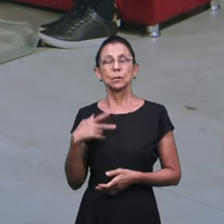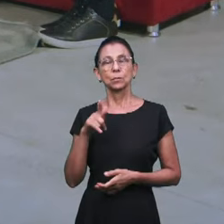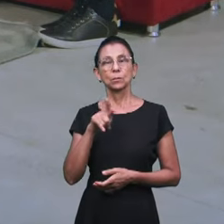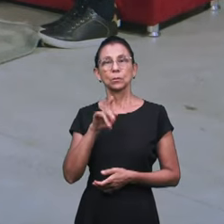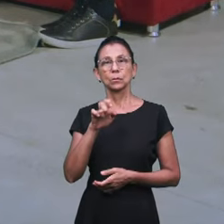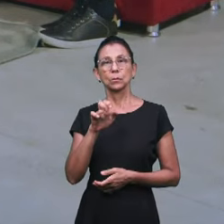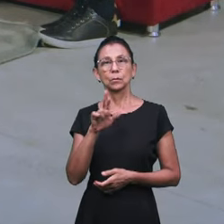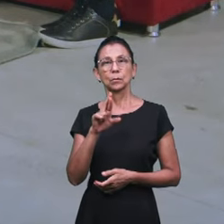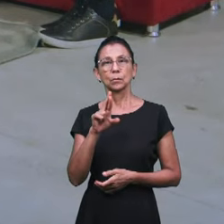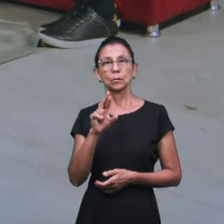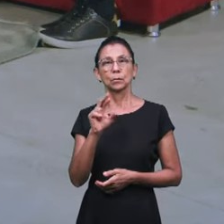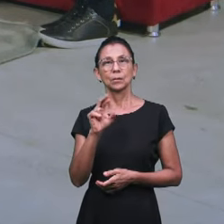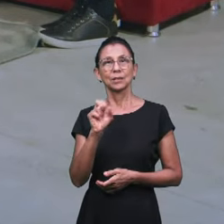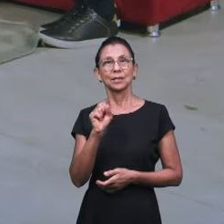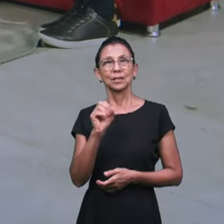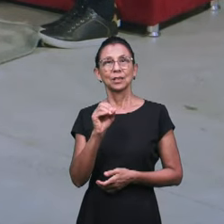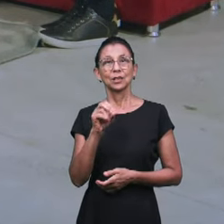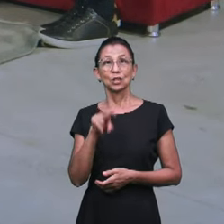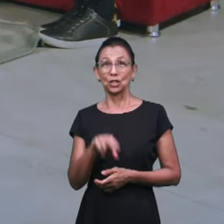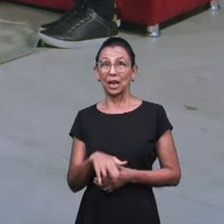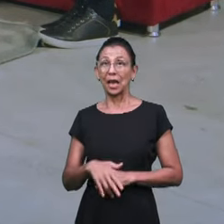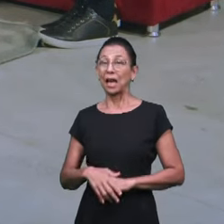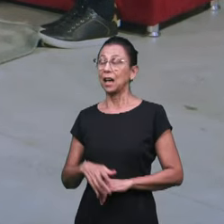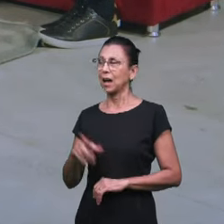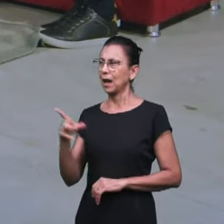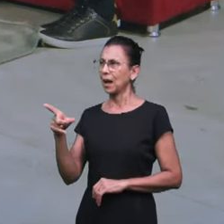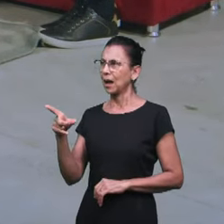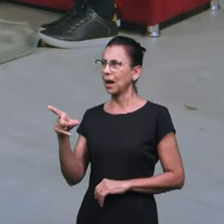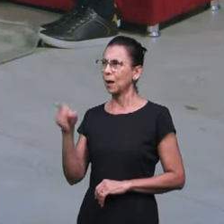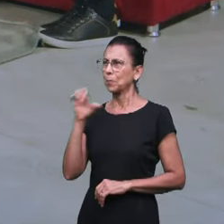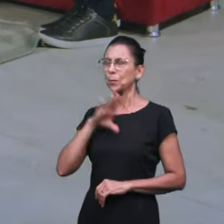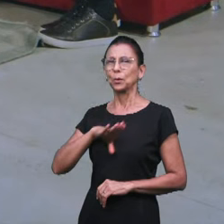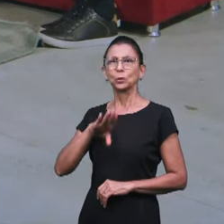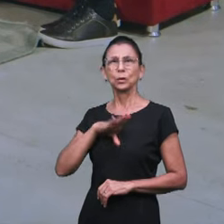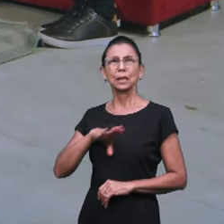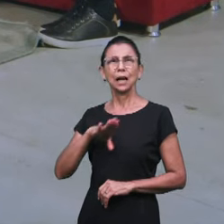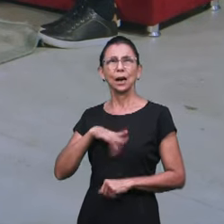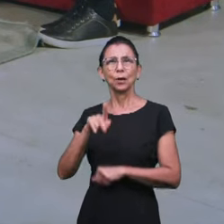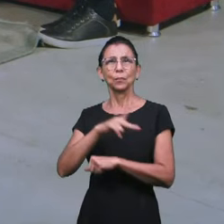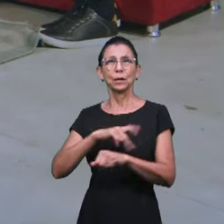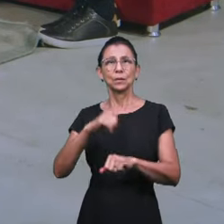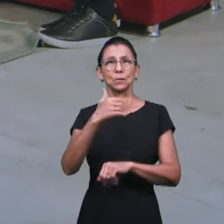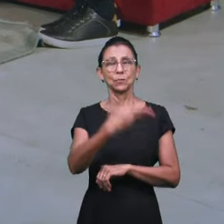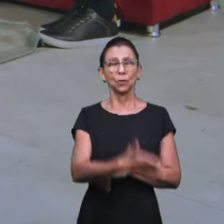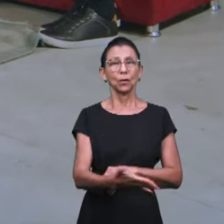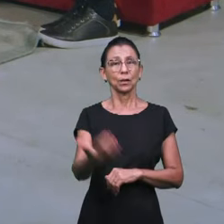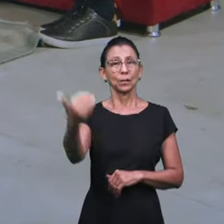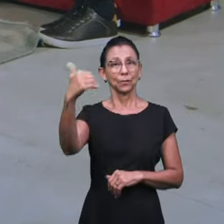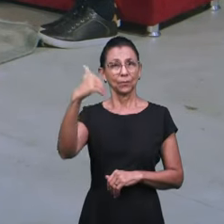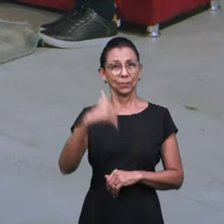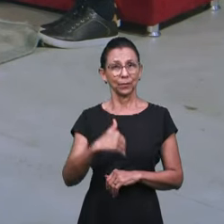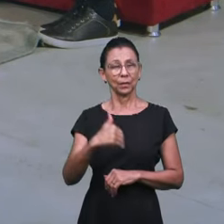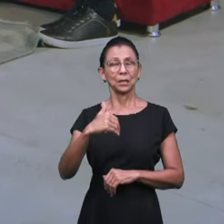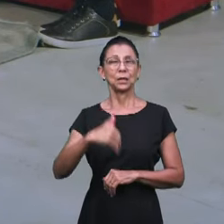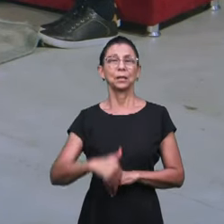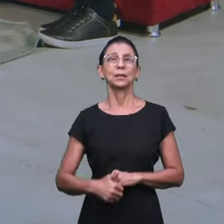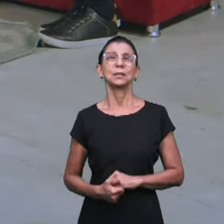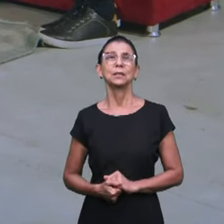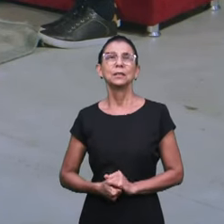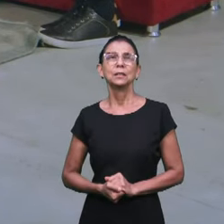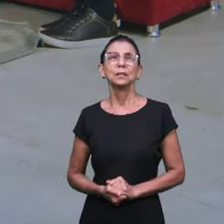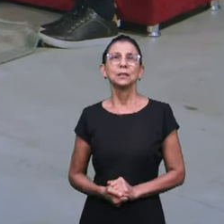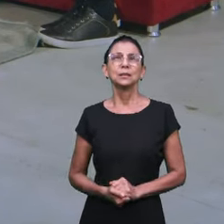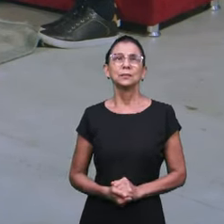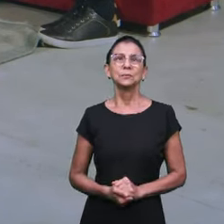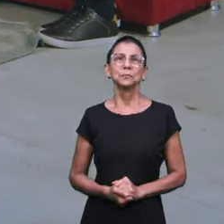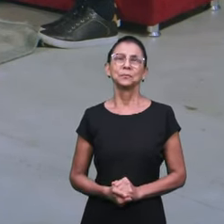Unidos, veio de Portugal para ficar aqui conosco, passar um período aqui conosco hoje. Pastor Gerson Belucci também está aqui